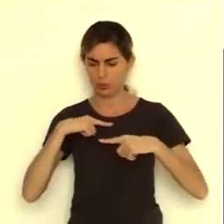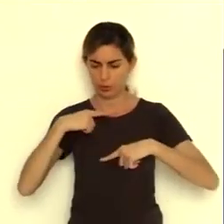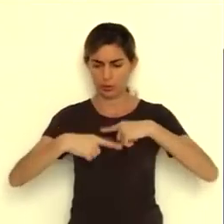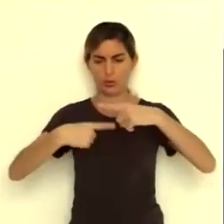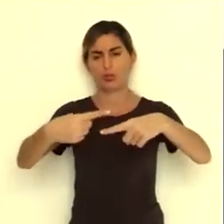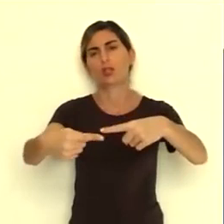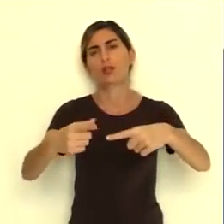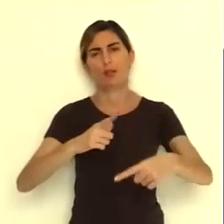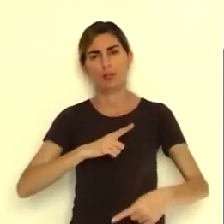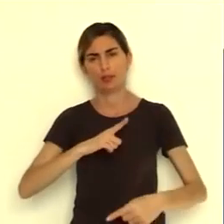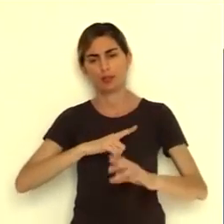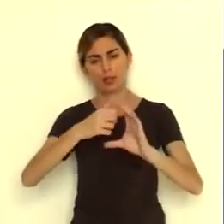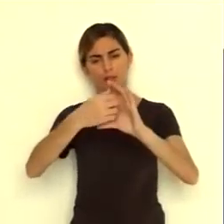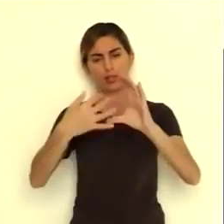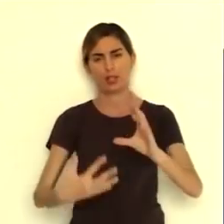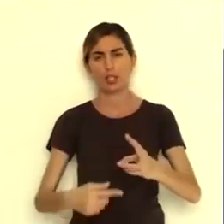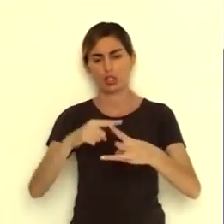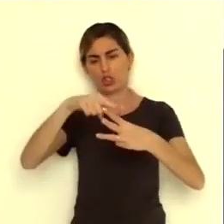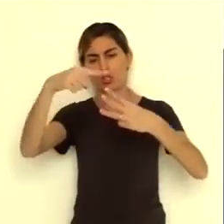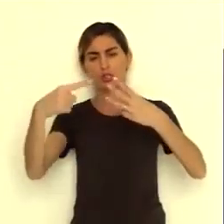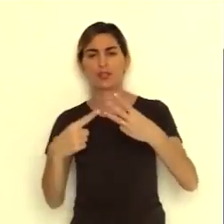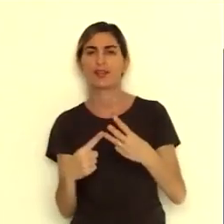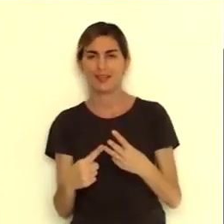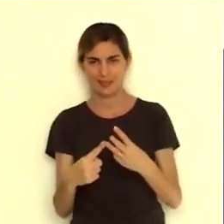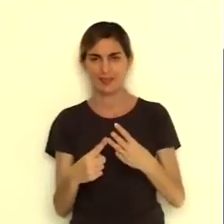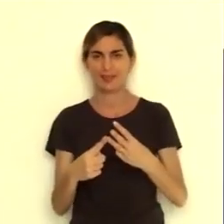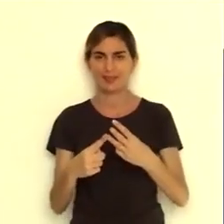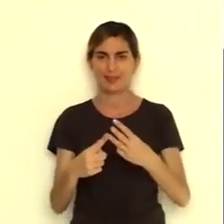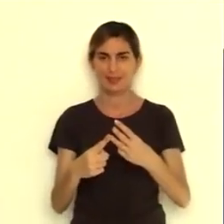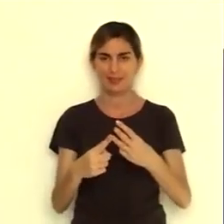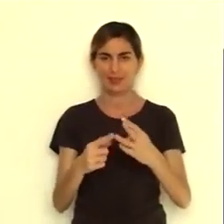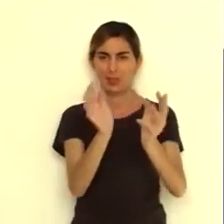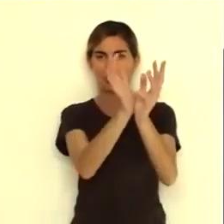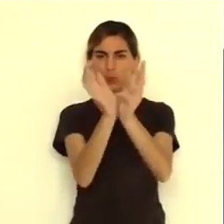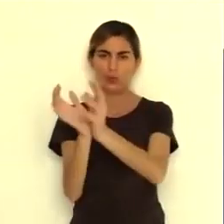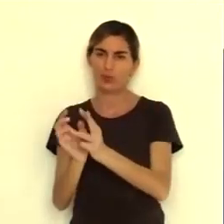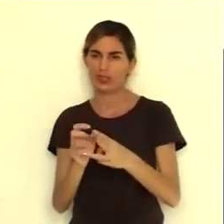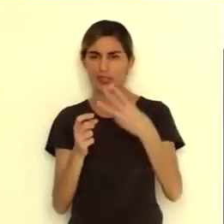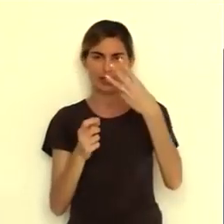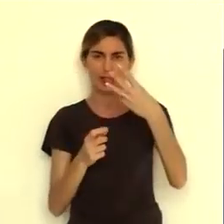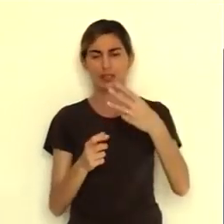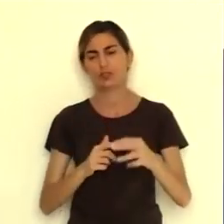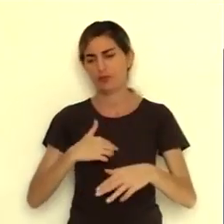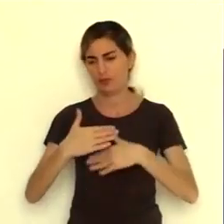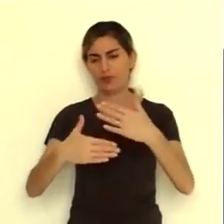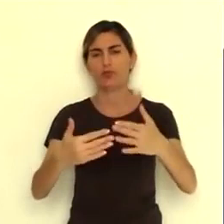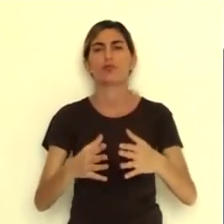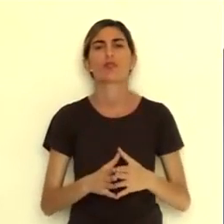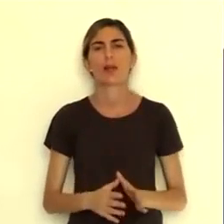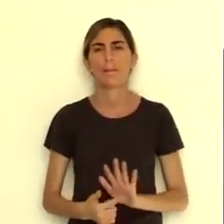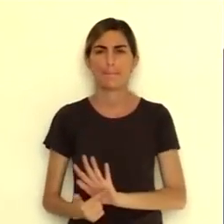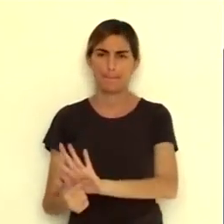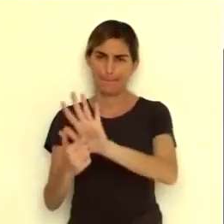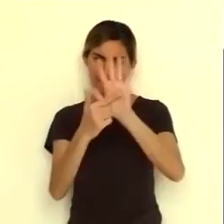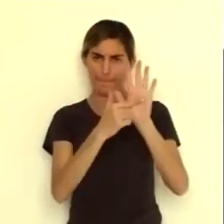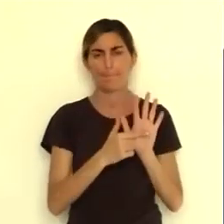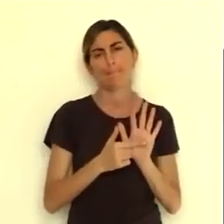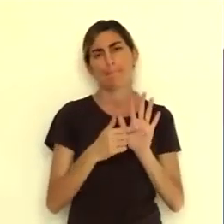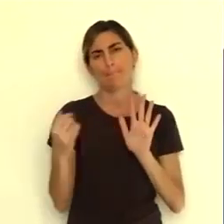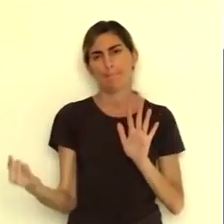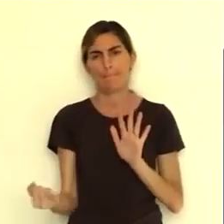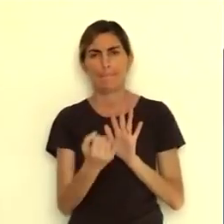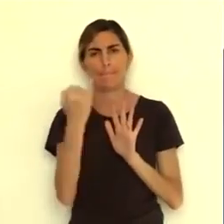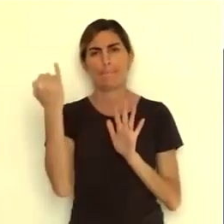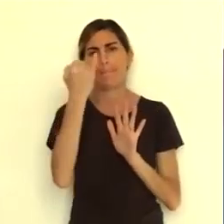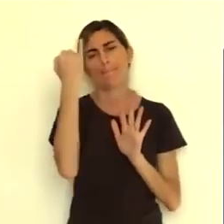todos os descendentes têm aspectos das três etnias presentes na sua conformação. E aí a gente destaca